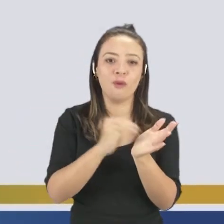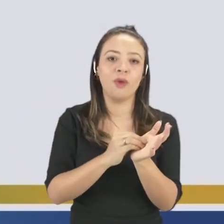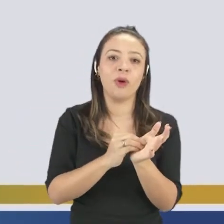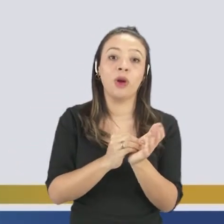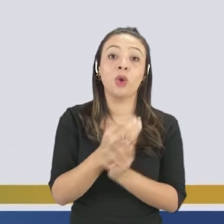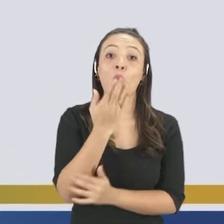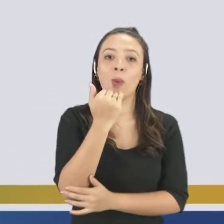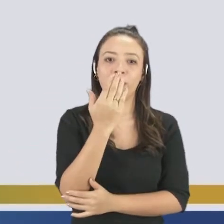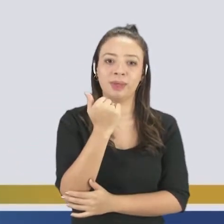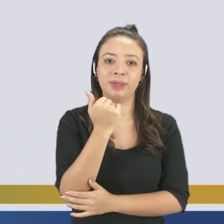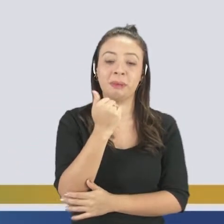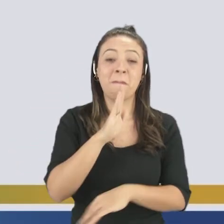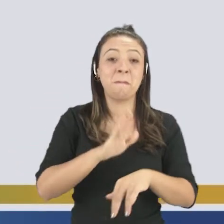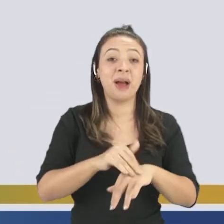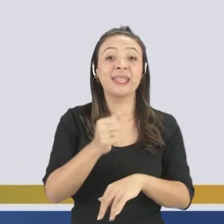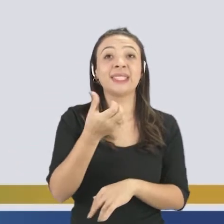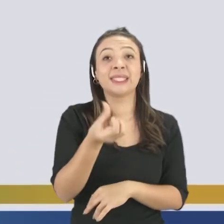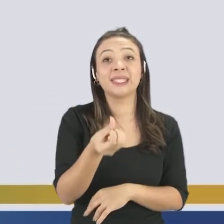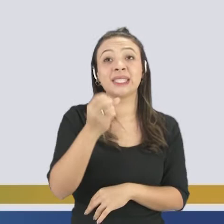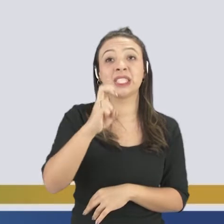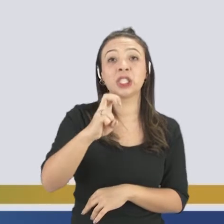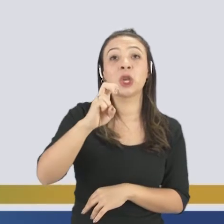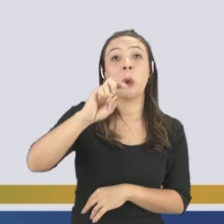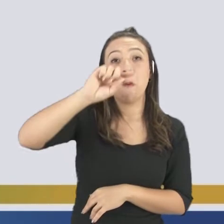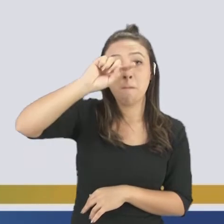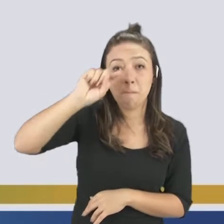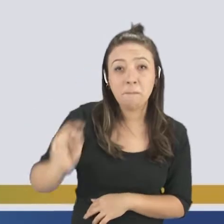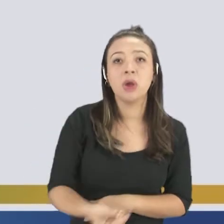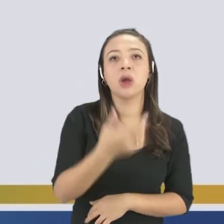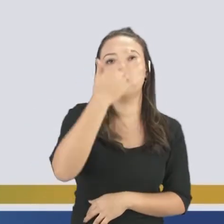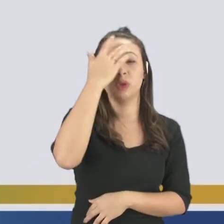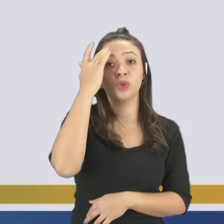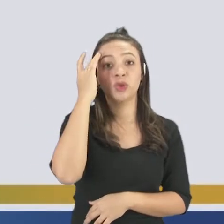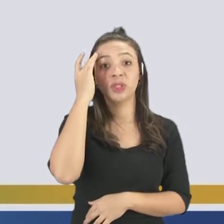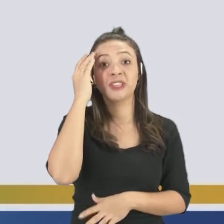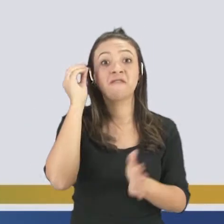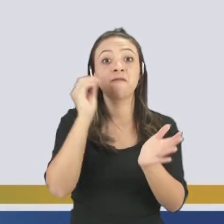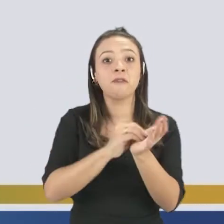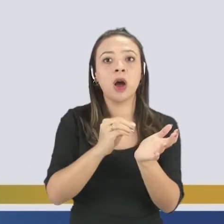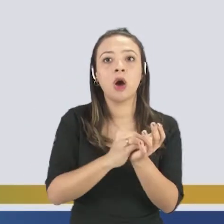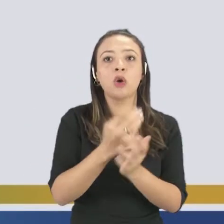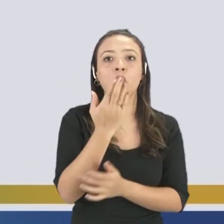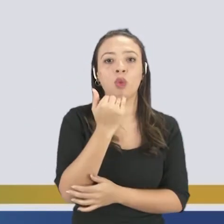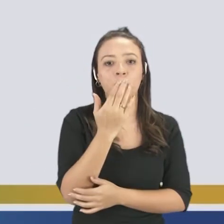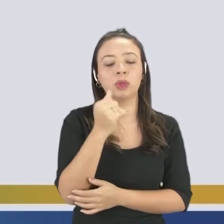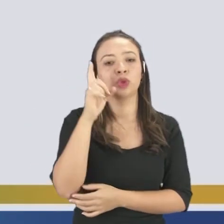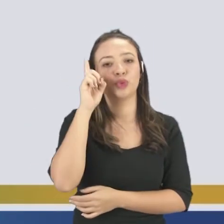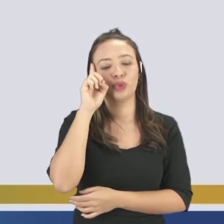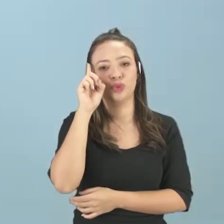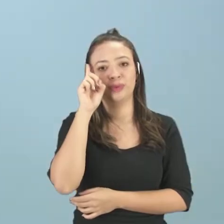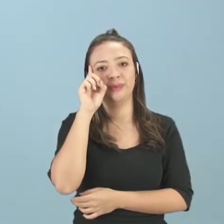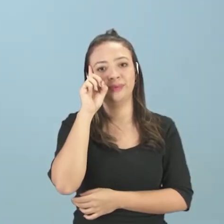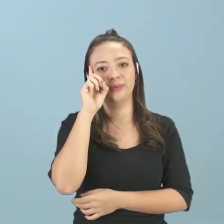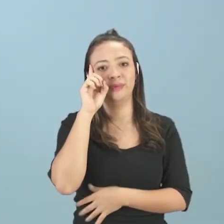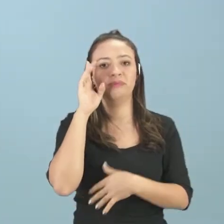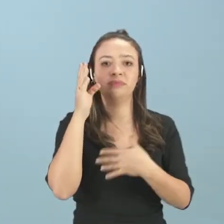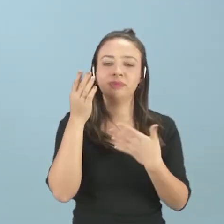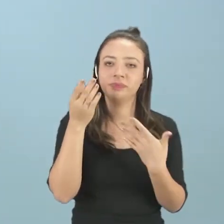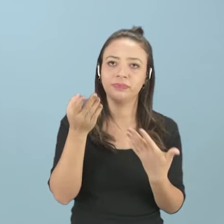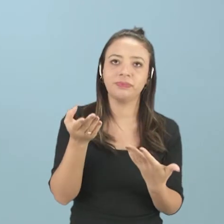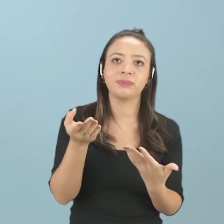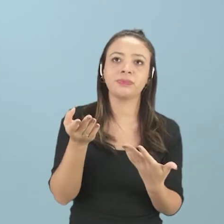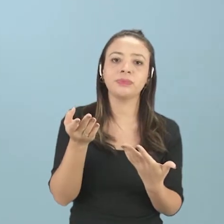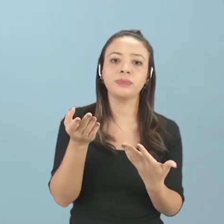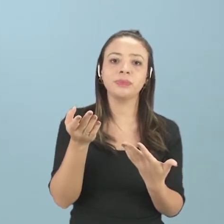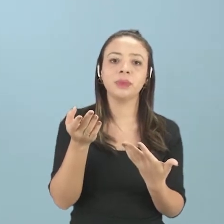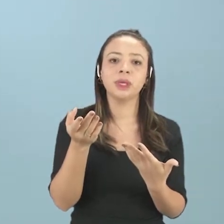65 milhões de pessoas que não ingerem a quantidade mínima diária de calorias. Essa quantidade mínima diária